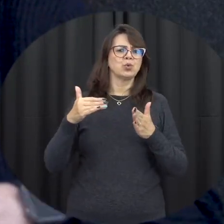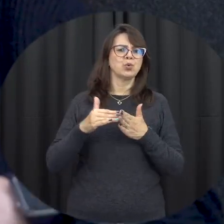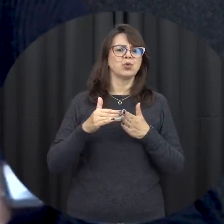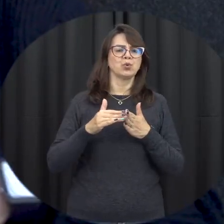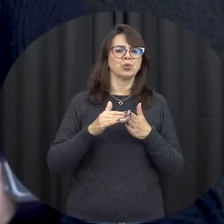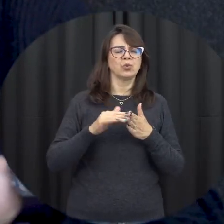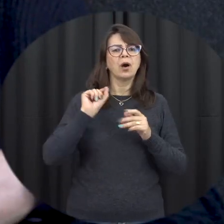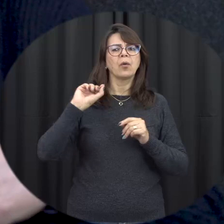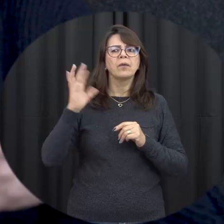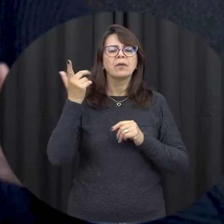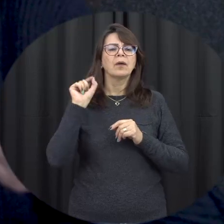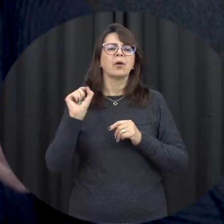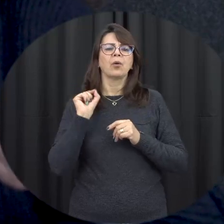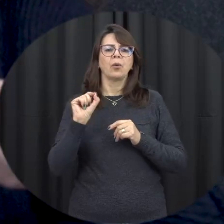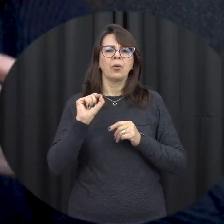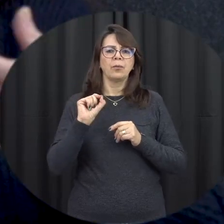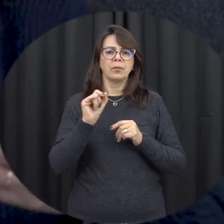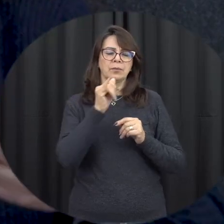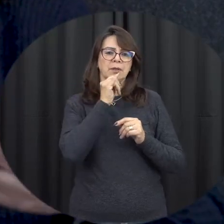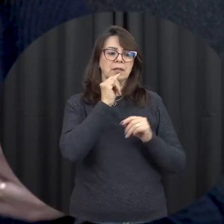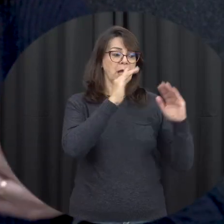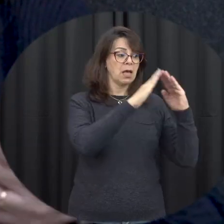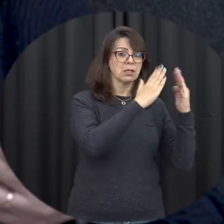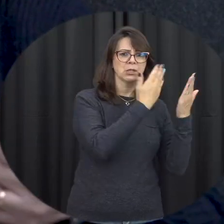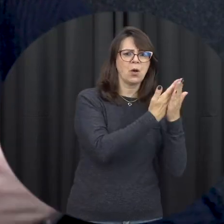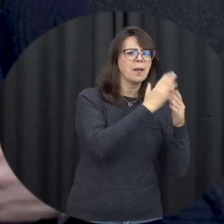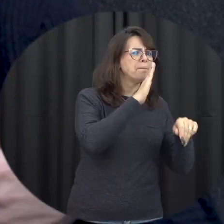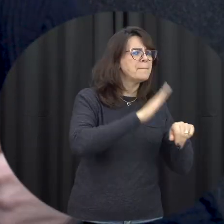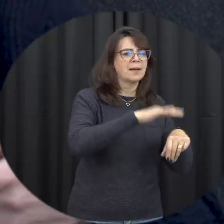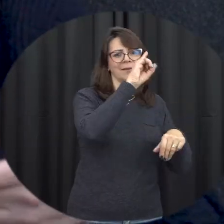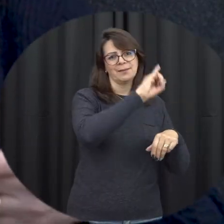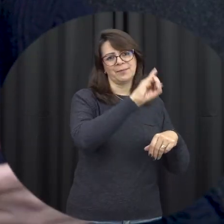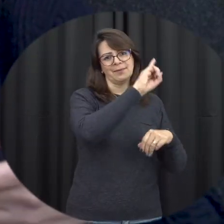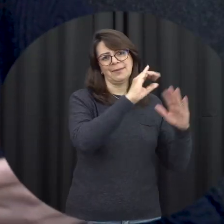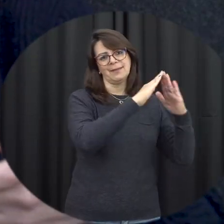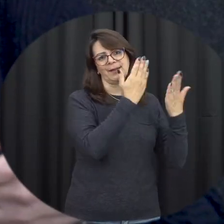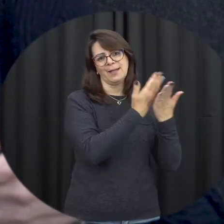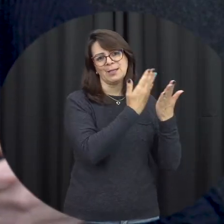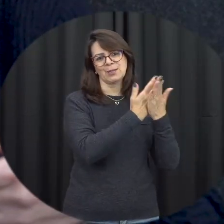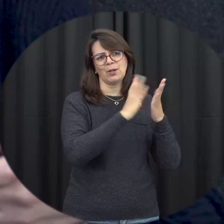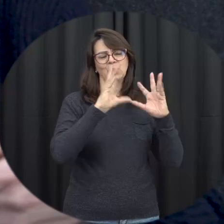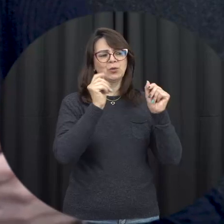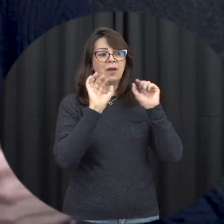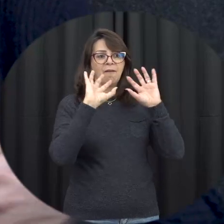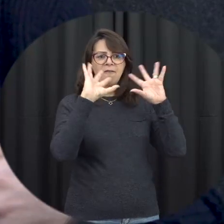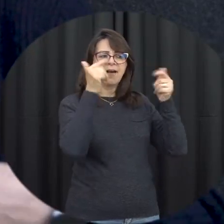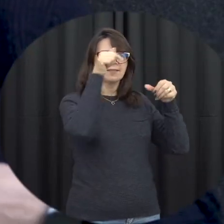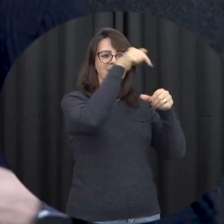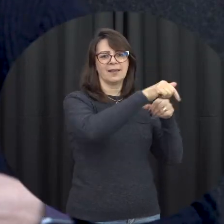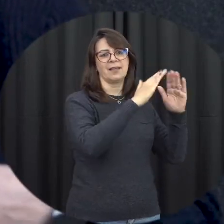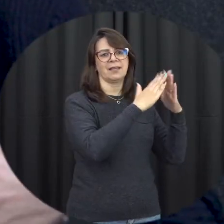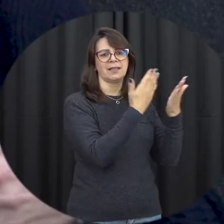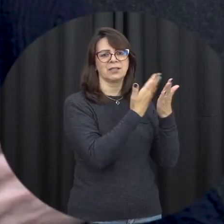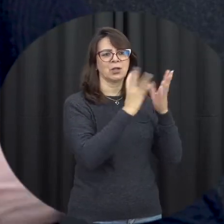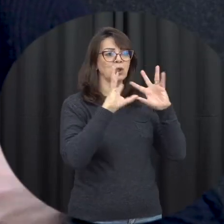tudo acontecia, a escola era a parte mais importante da cidade, né? Tudo acontecia, festa era